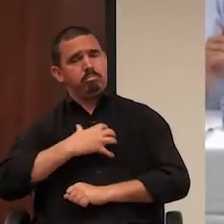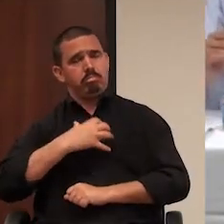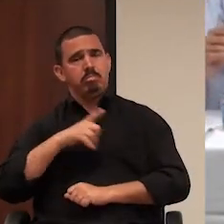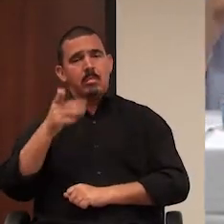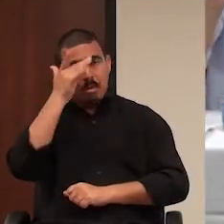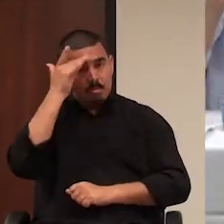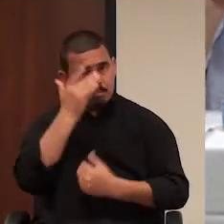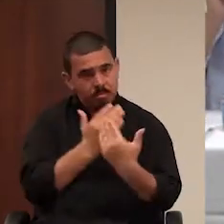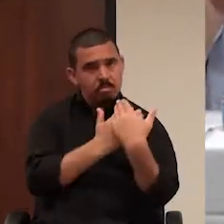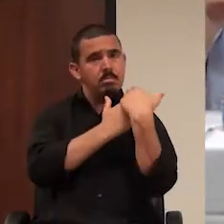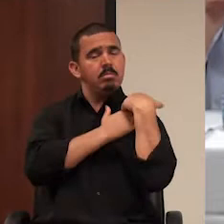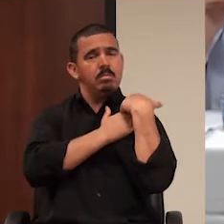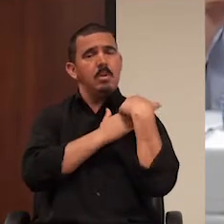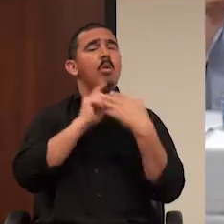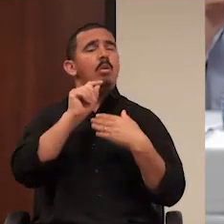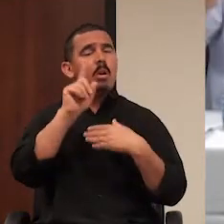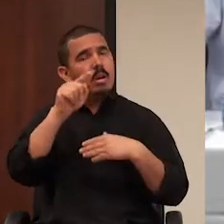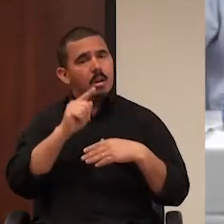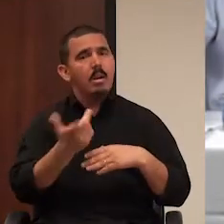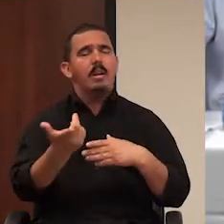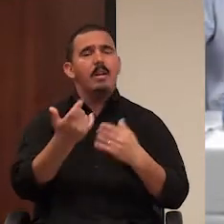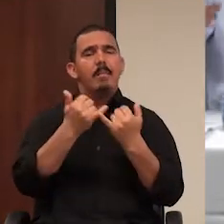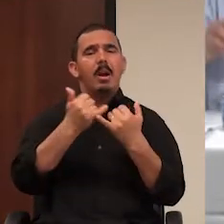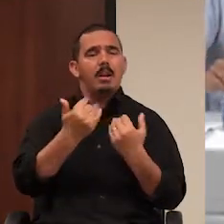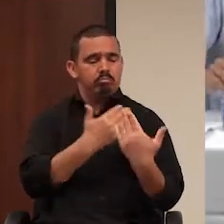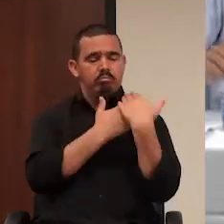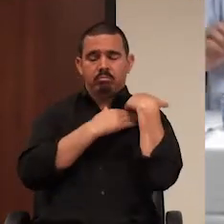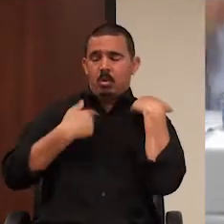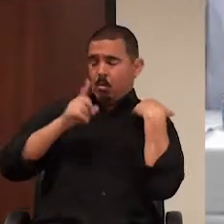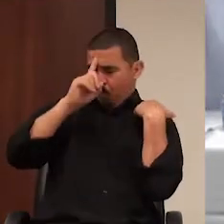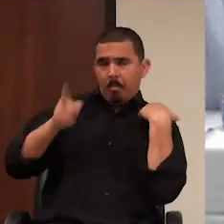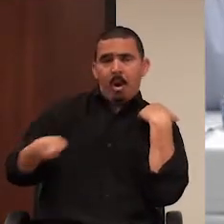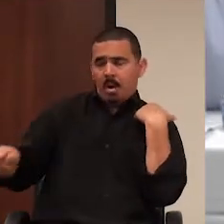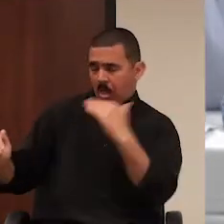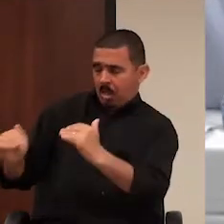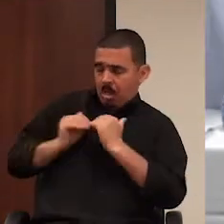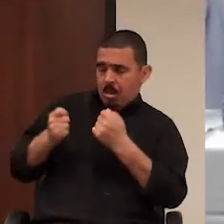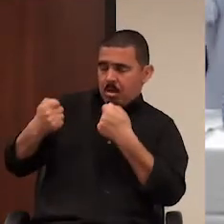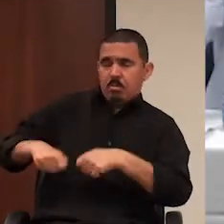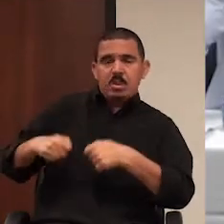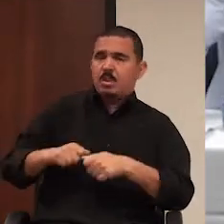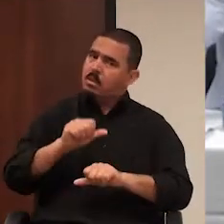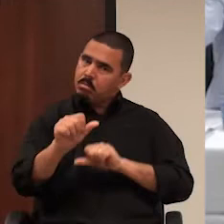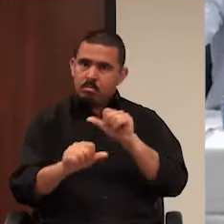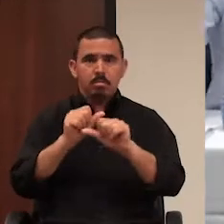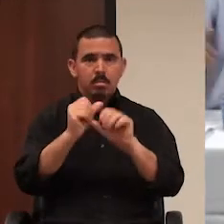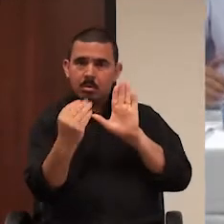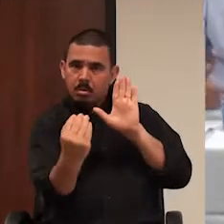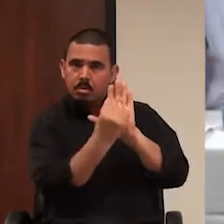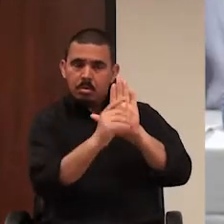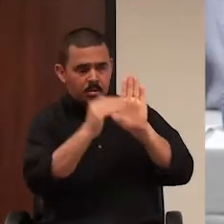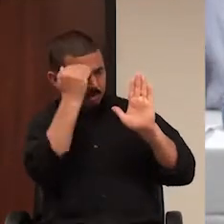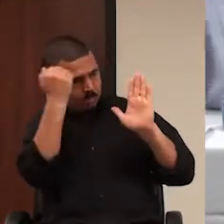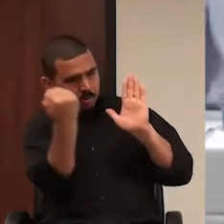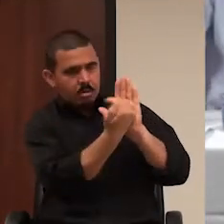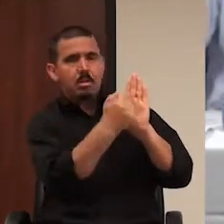deixasse de ser a constituição do estado de sujeição da vontade do curatelado à vontade do curador e passasse a ser o que a lei diz que ela é, né, uma medida